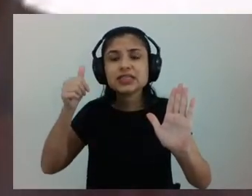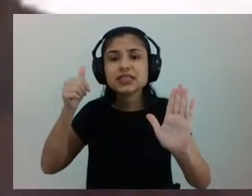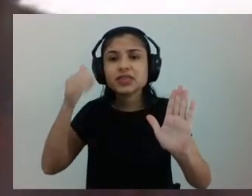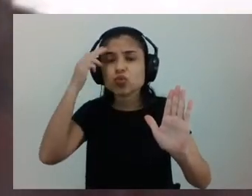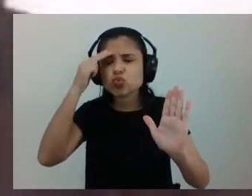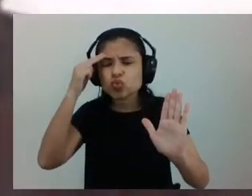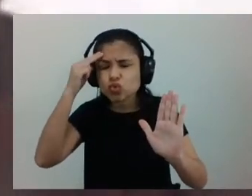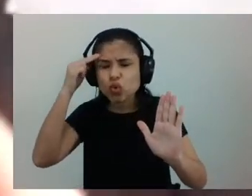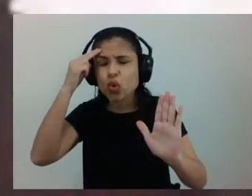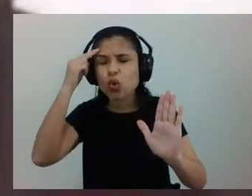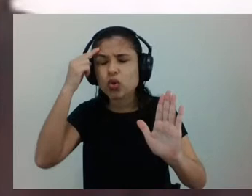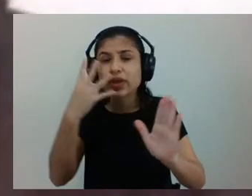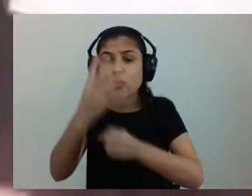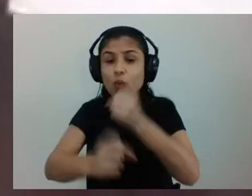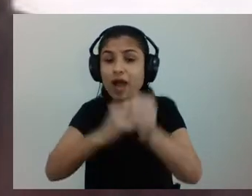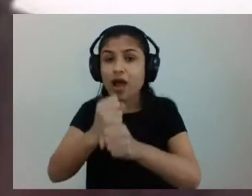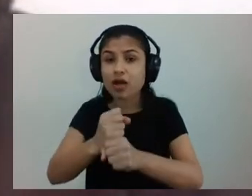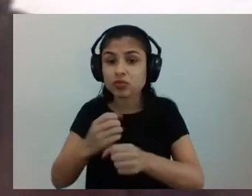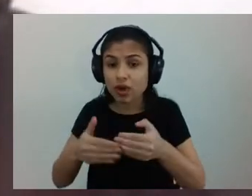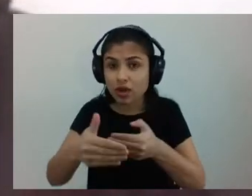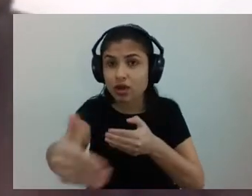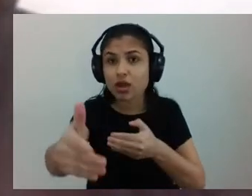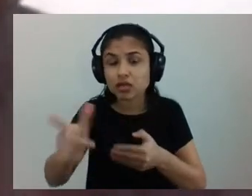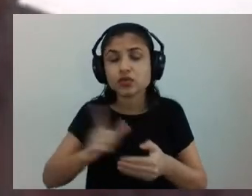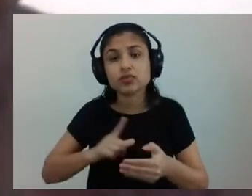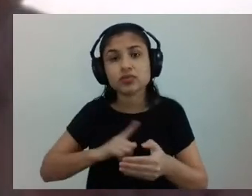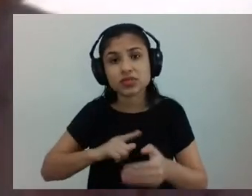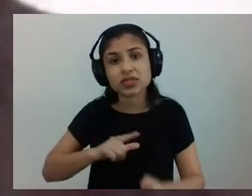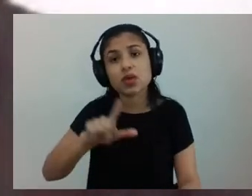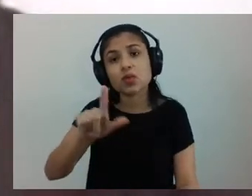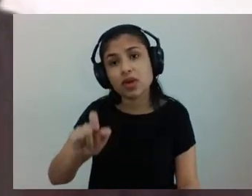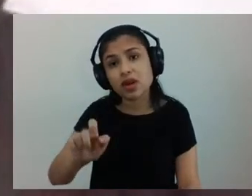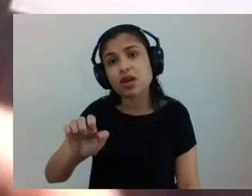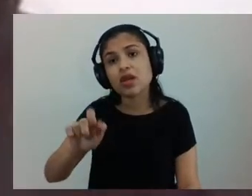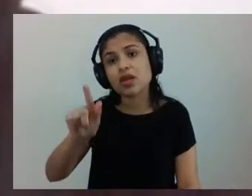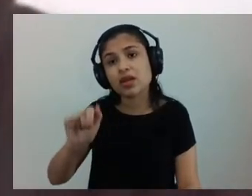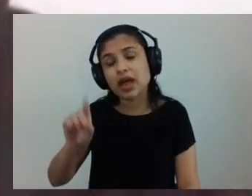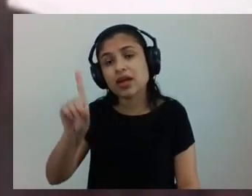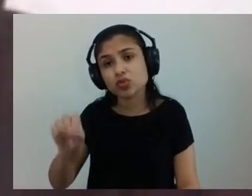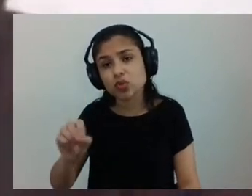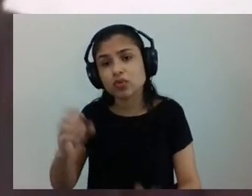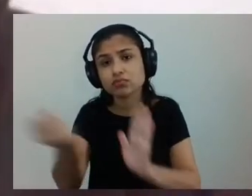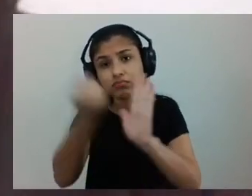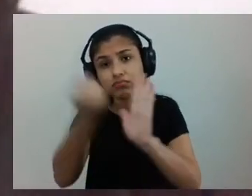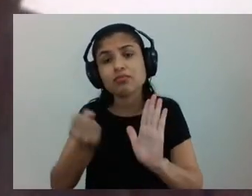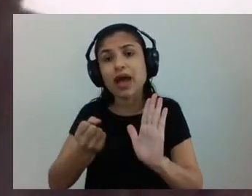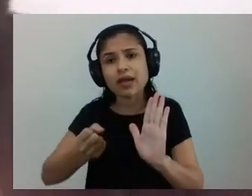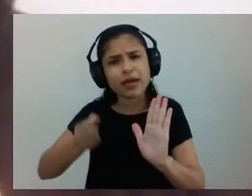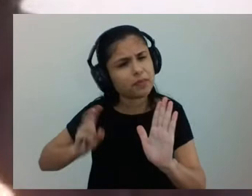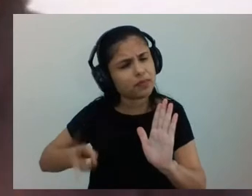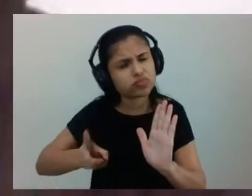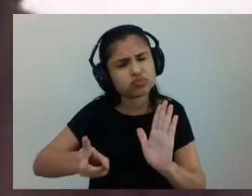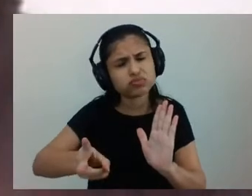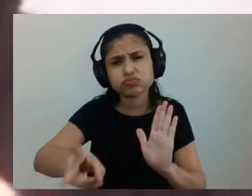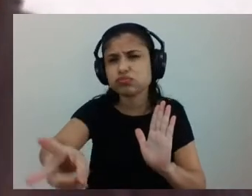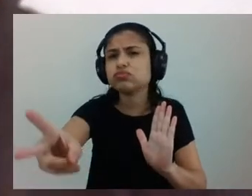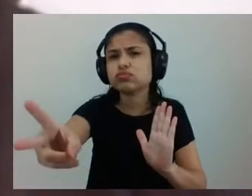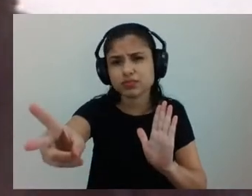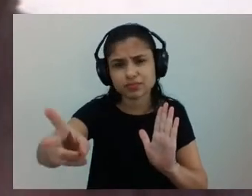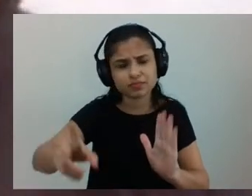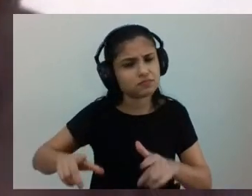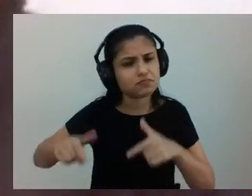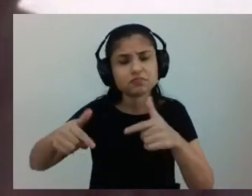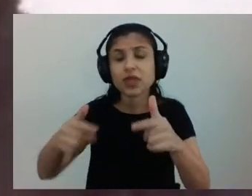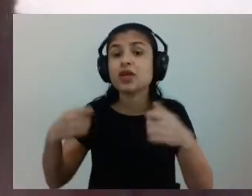fim de 4 anos, com um legado. Um legado é uma coisa que fica muito além das nossas próprias existências. Isso é fundamental. Mas temos que estar